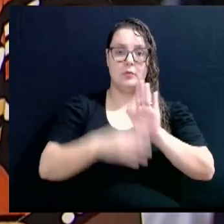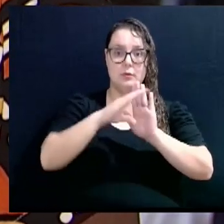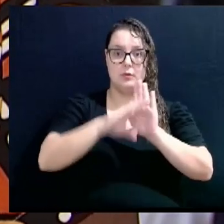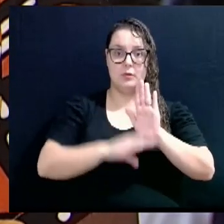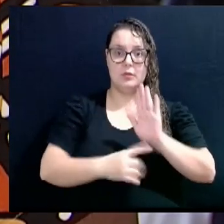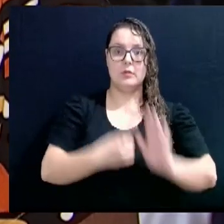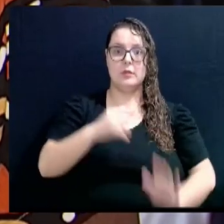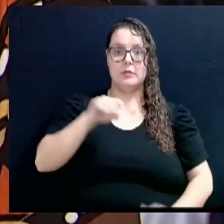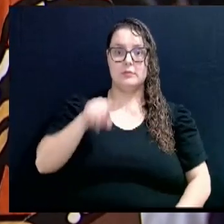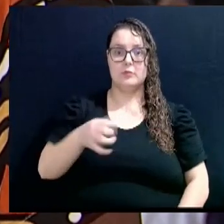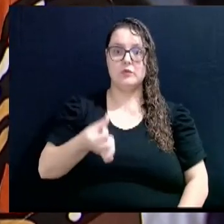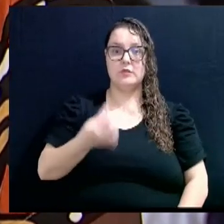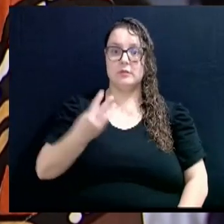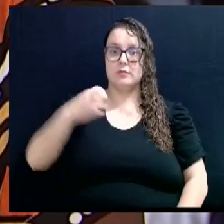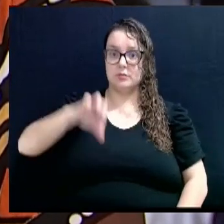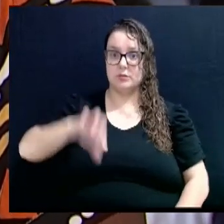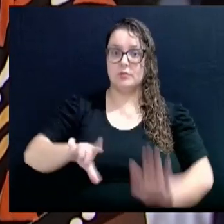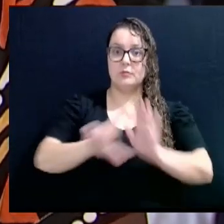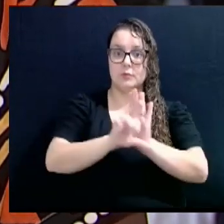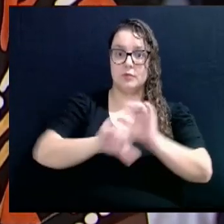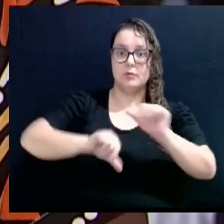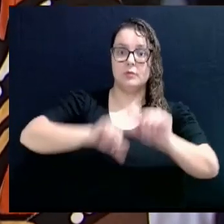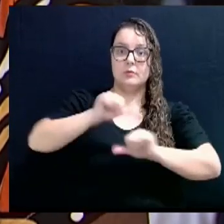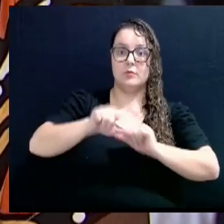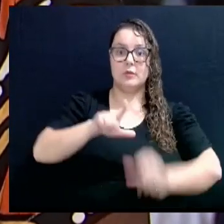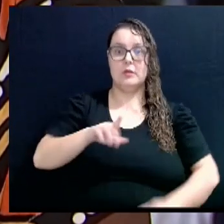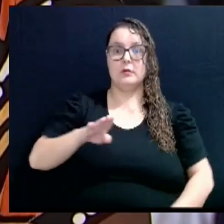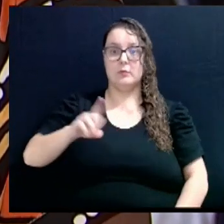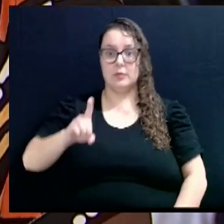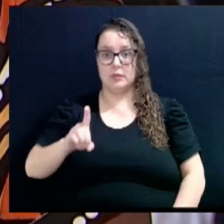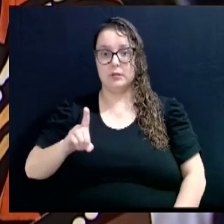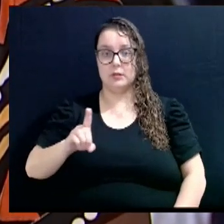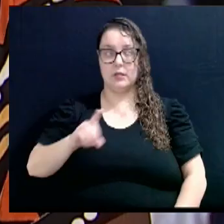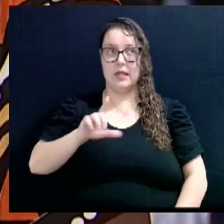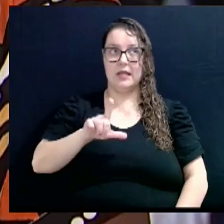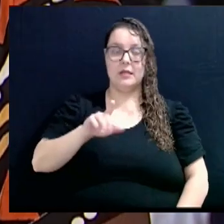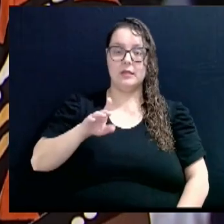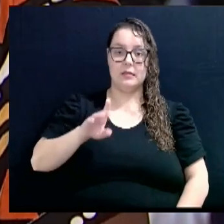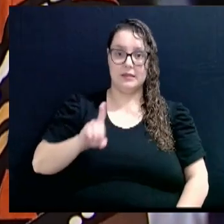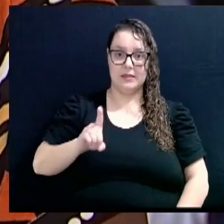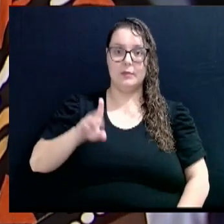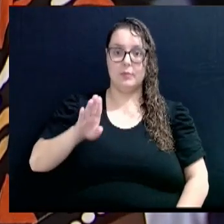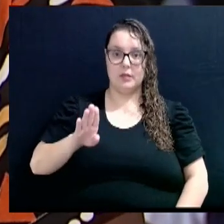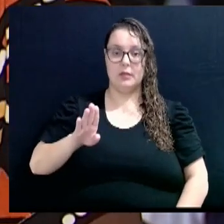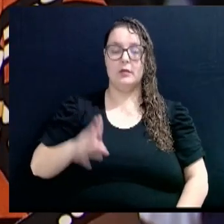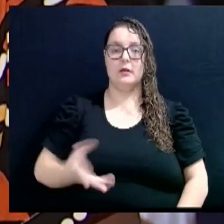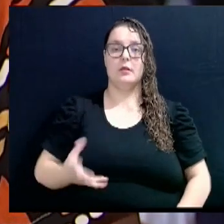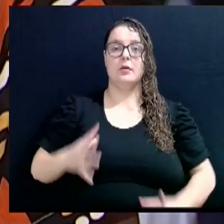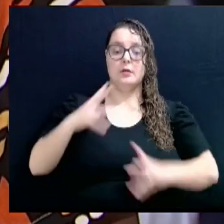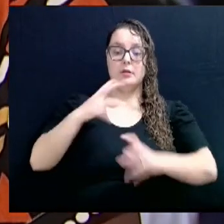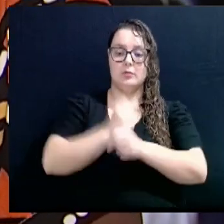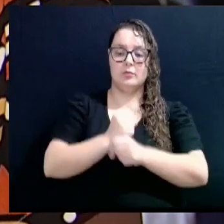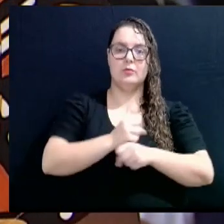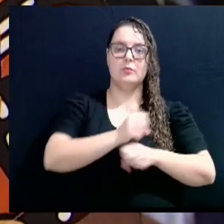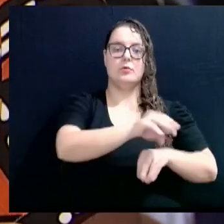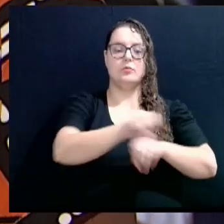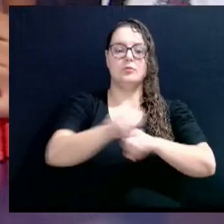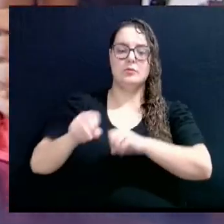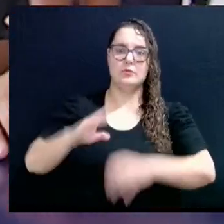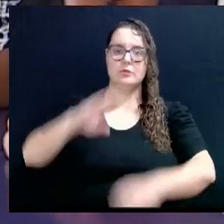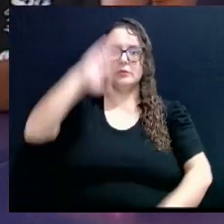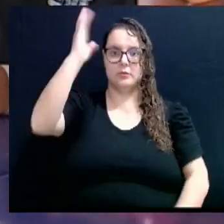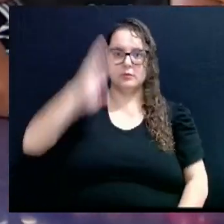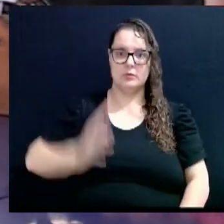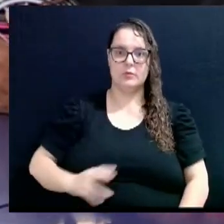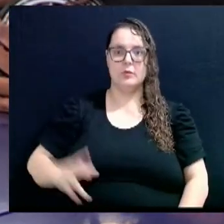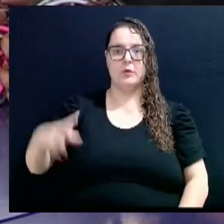modificou a LDB e tornou obrigatório o ensino de História e Cultura em toda a rede de ensino do Brasil, particular e pública.